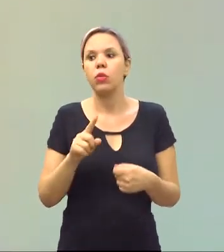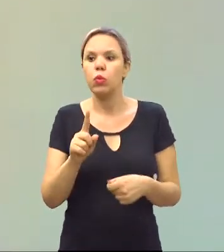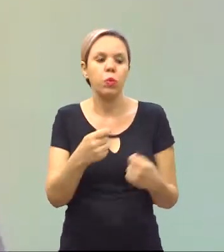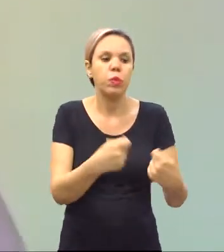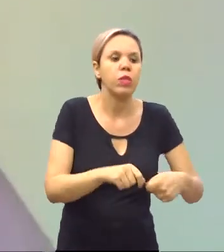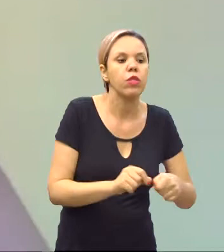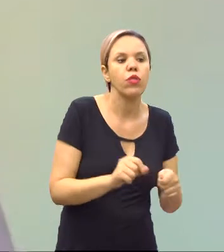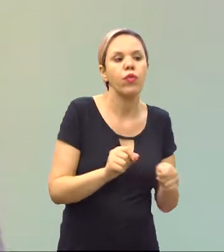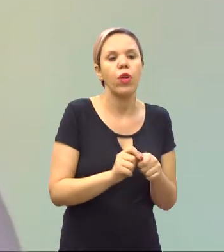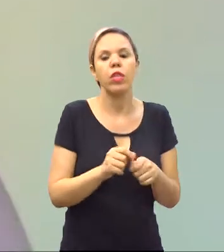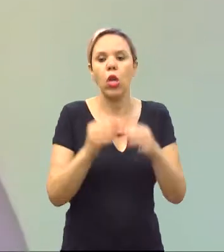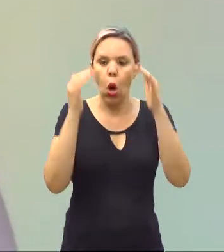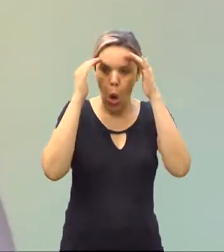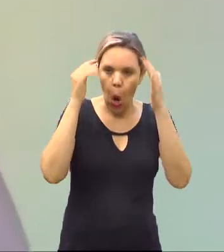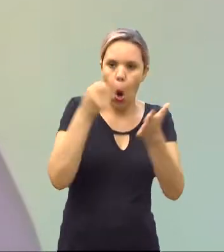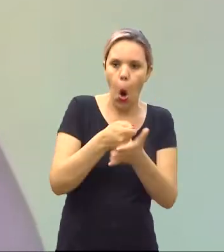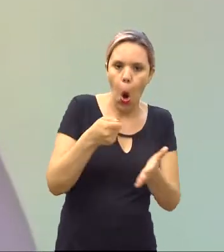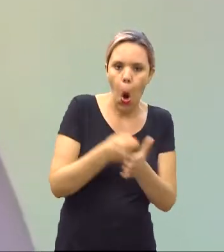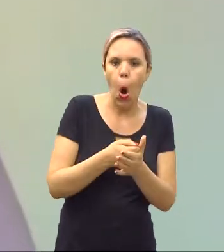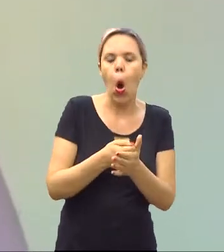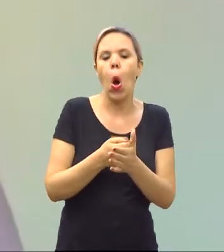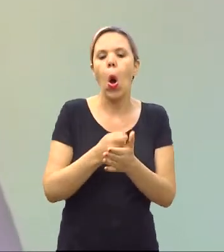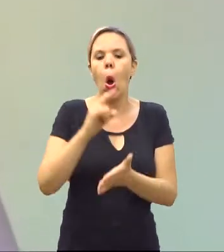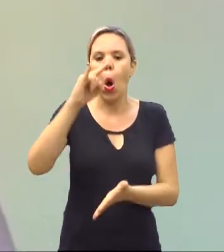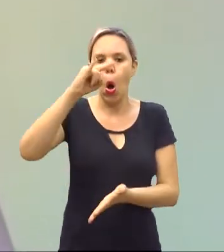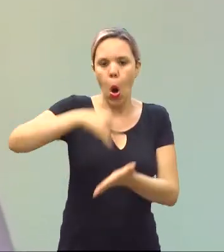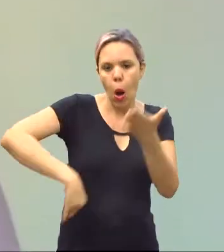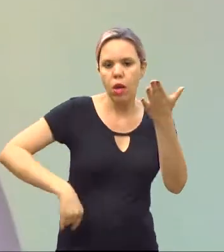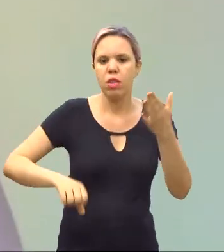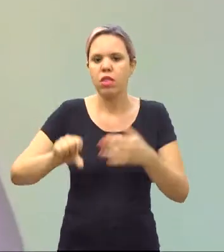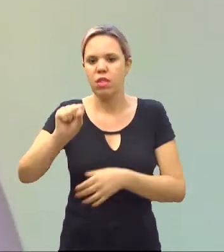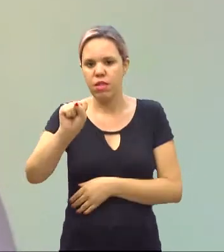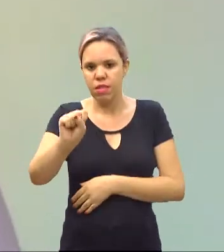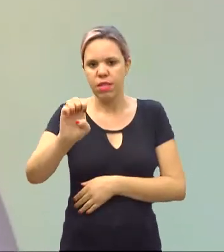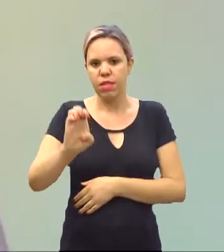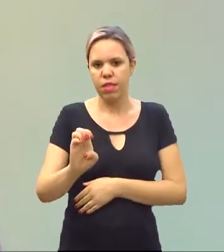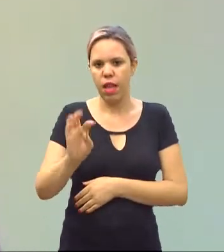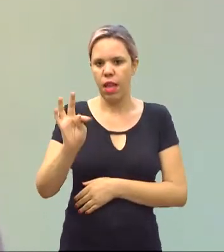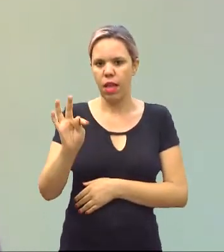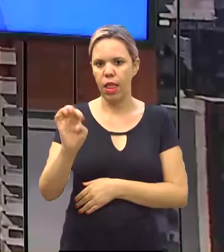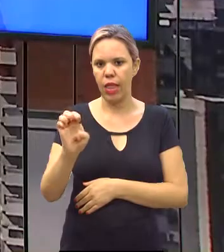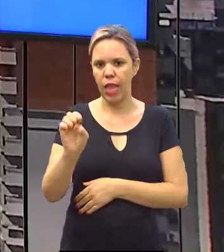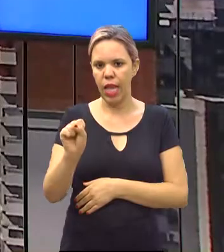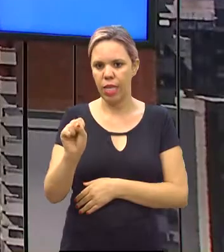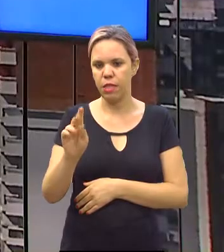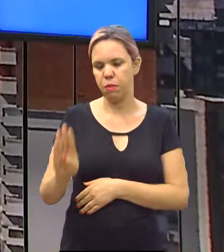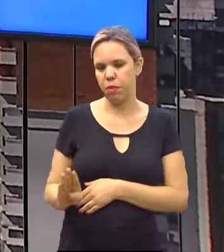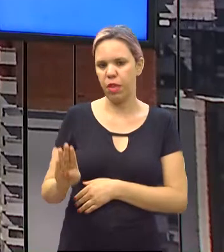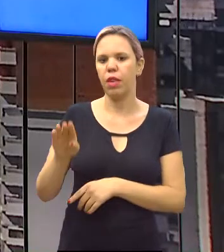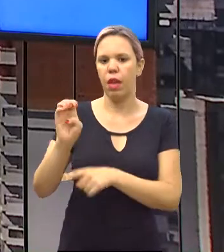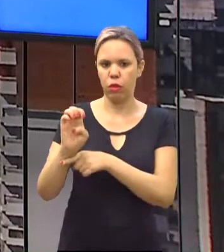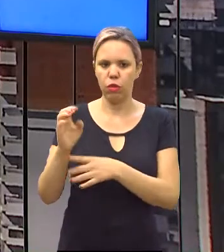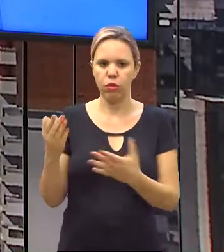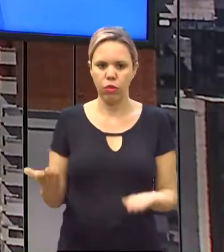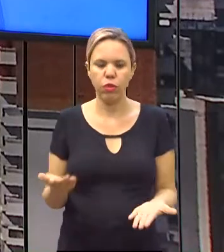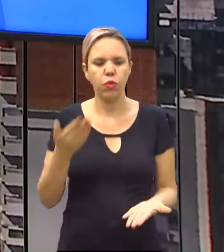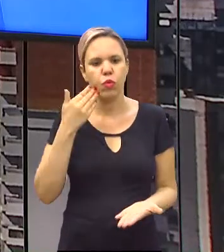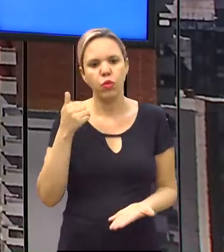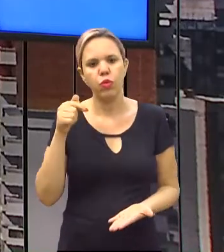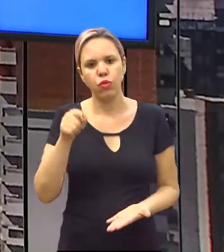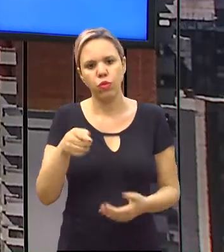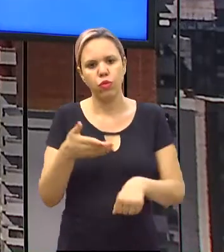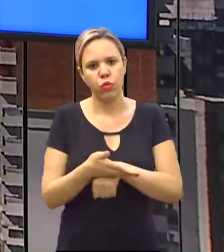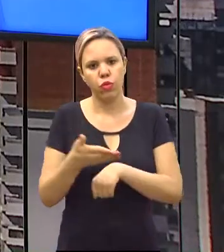não precisa seguir as obrigatoriedades do licenciamento da CETESB, que é estadual. Vou aproveitar que você já está aqui, Guaraipu